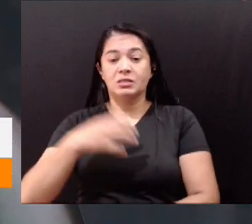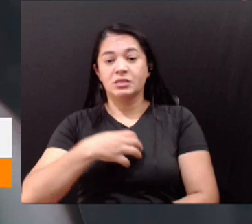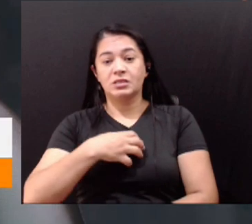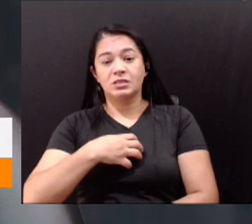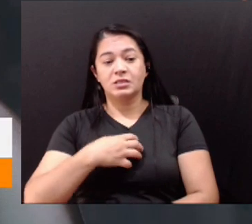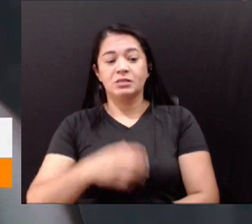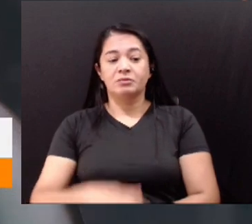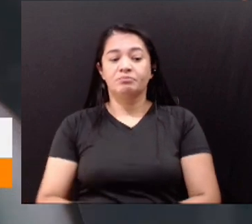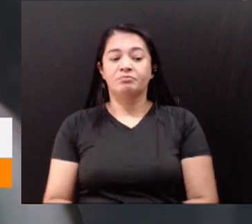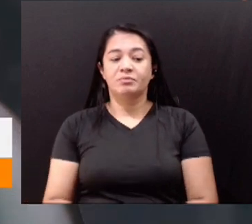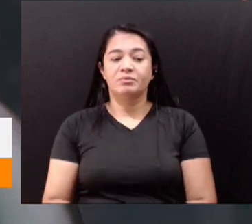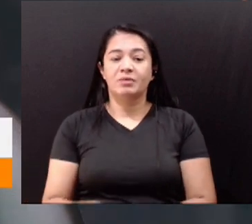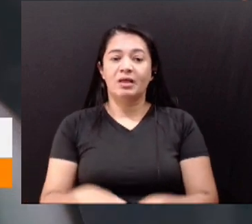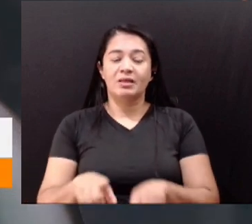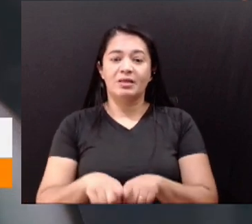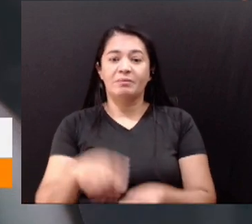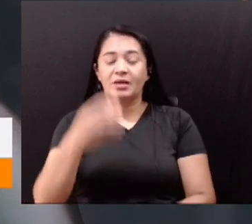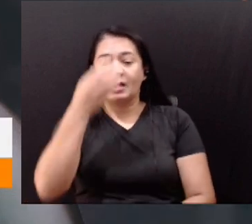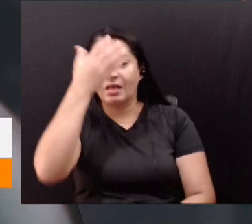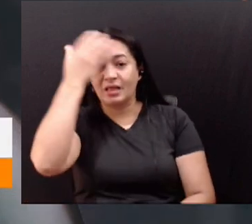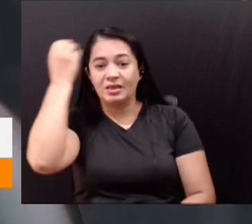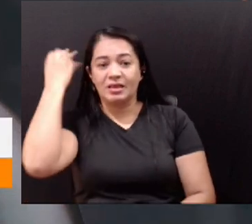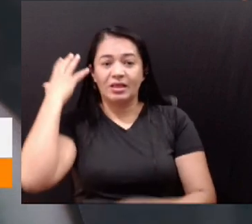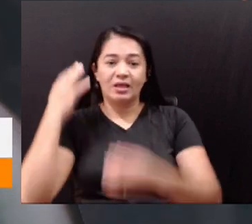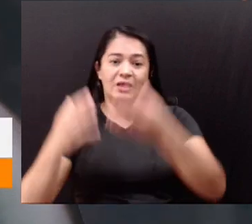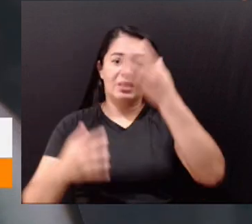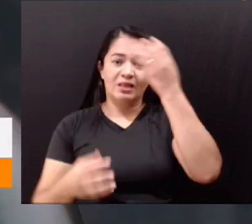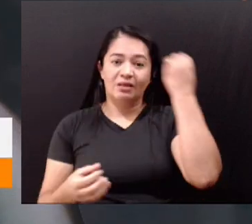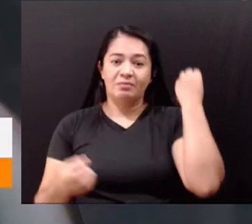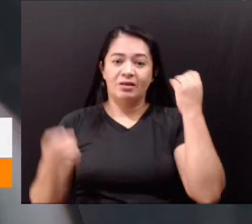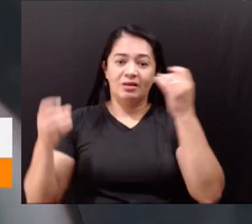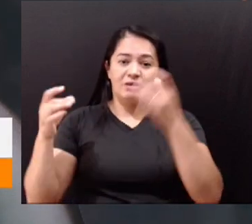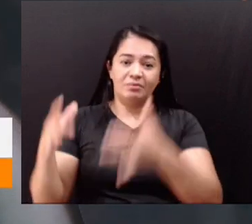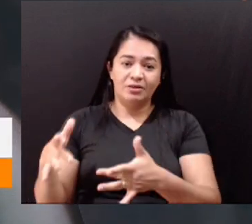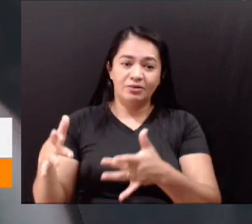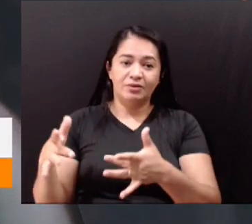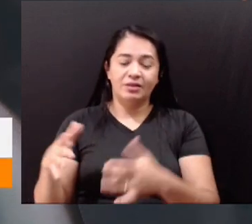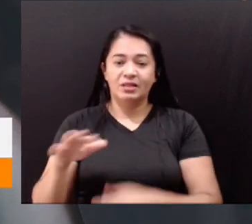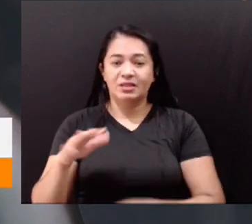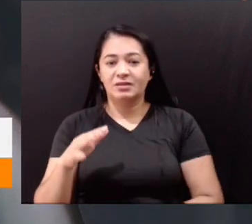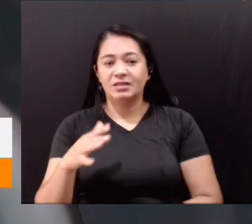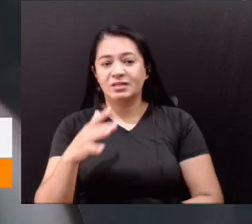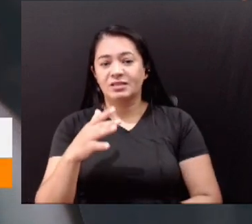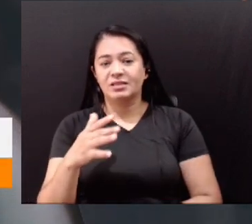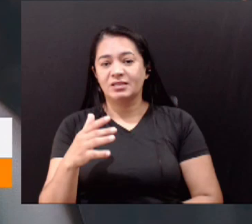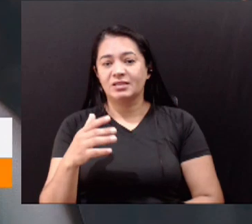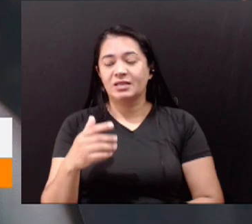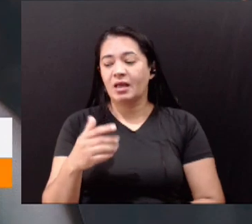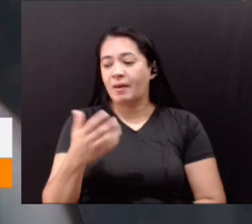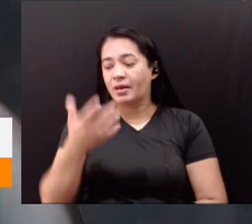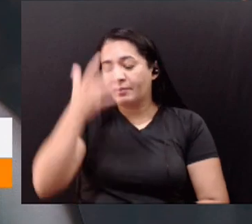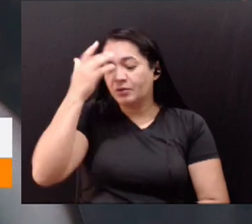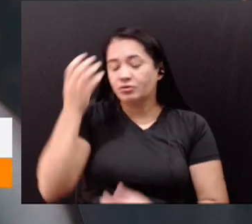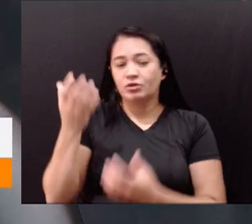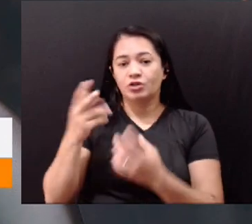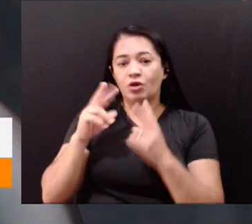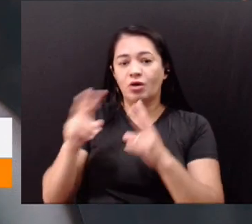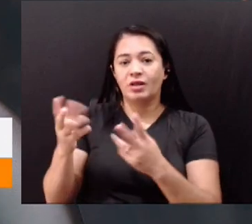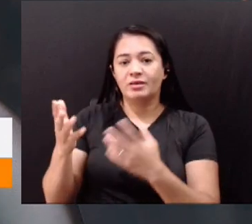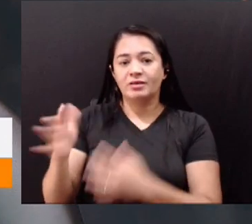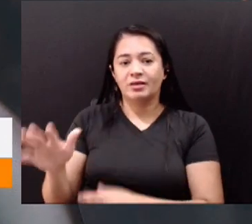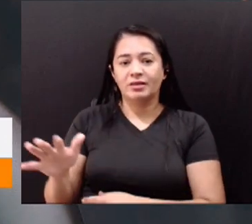de esquecimento, de abandono, de que ninguém se importa, né? Esse sentimento pode estar conectado